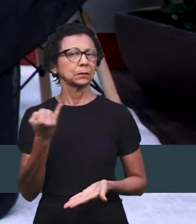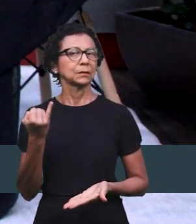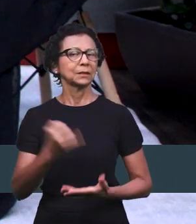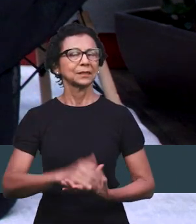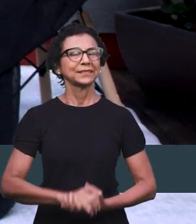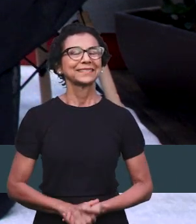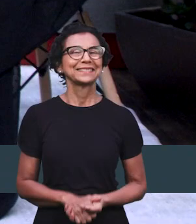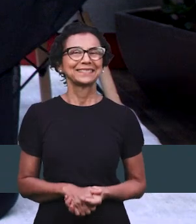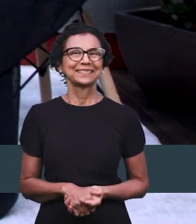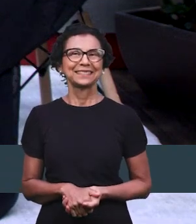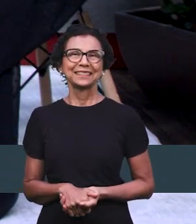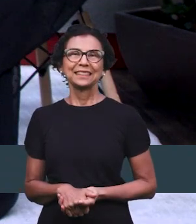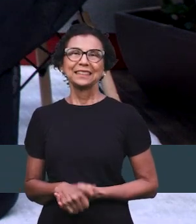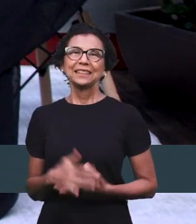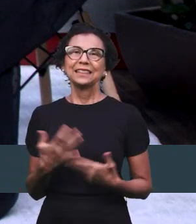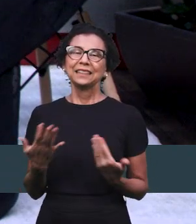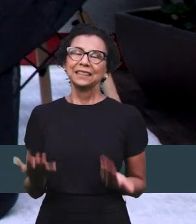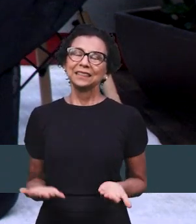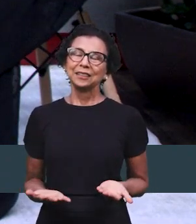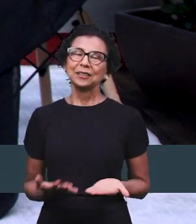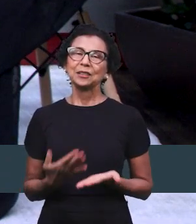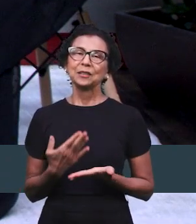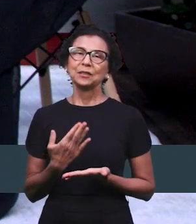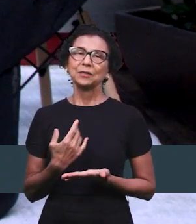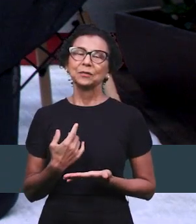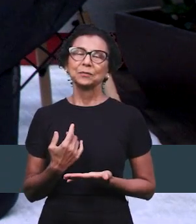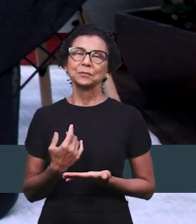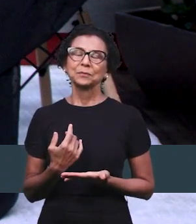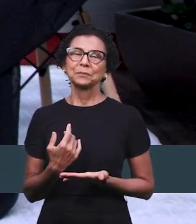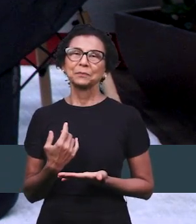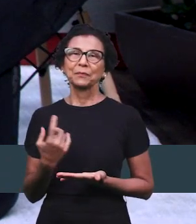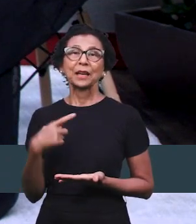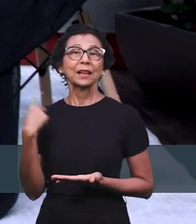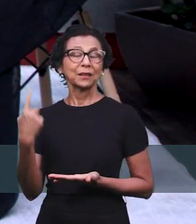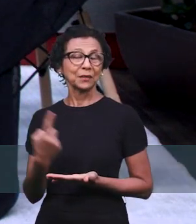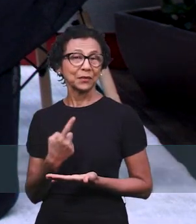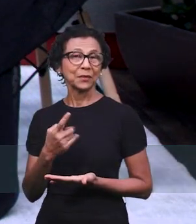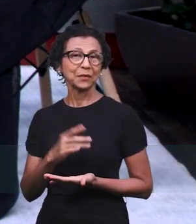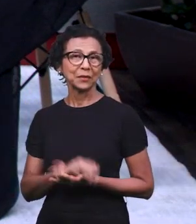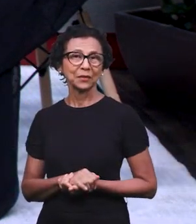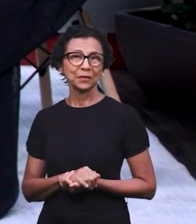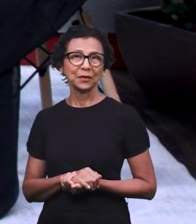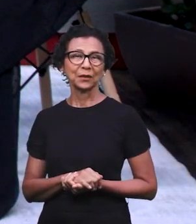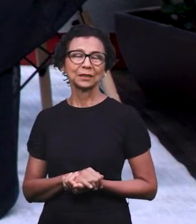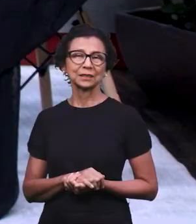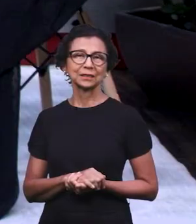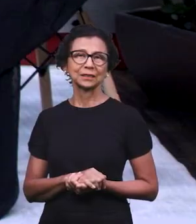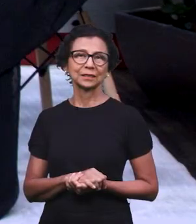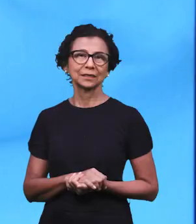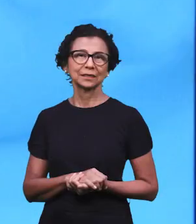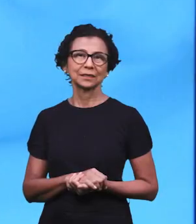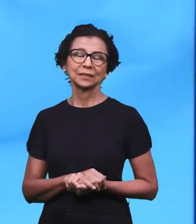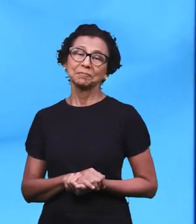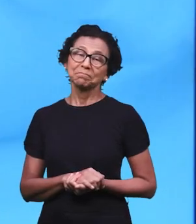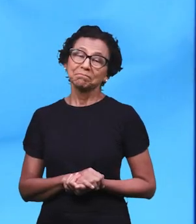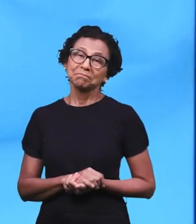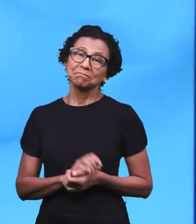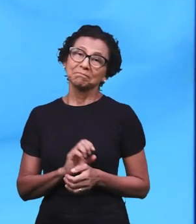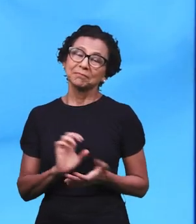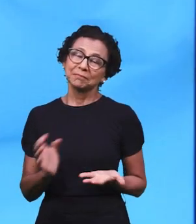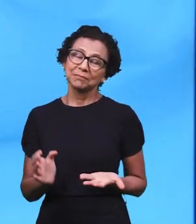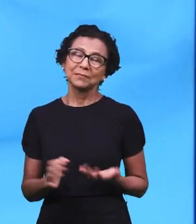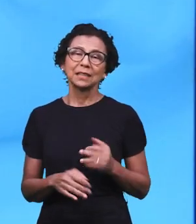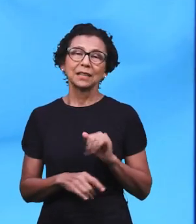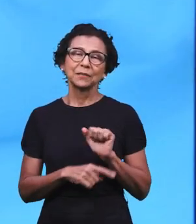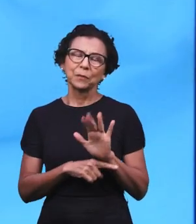ter contribuído com os nossos irmãos e também todos aqueles que estão nos assistindo agora na TV aberta. Então, irmãos,